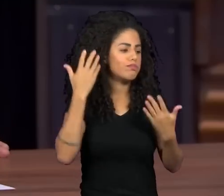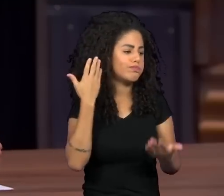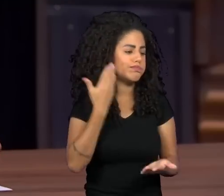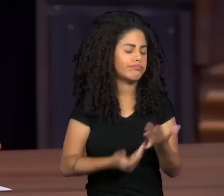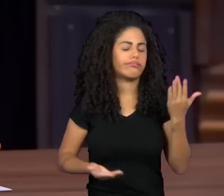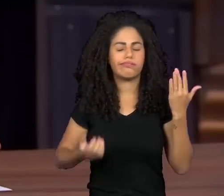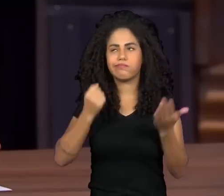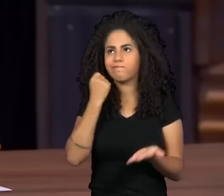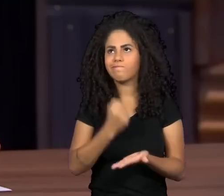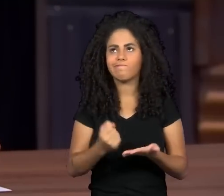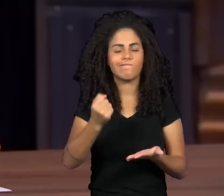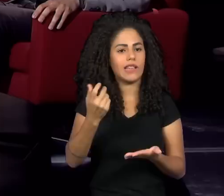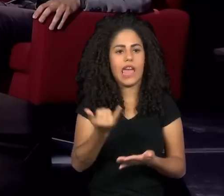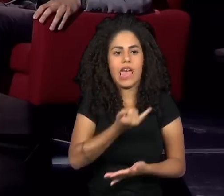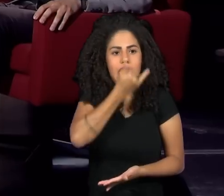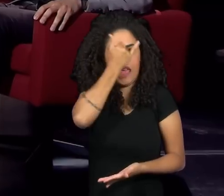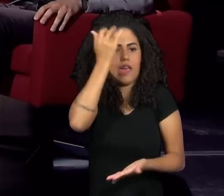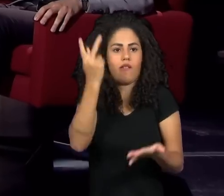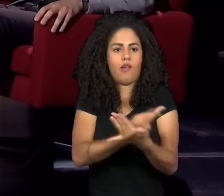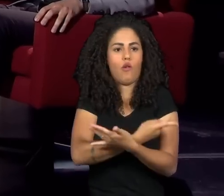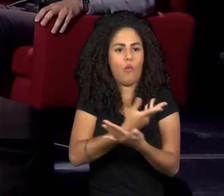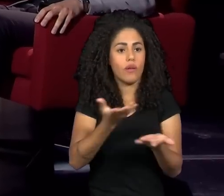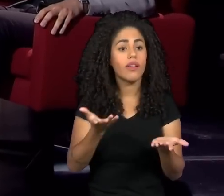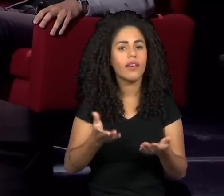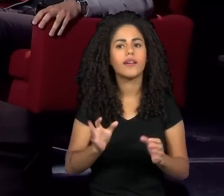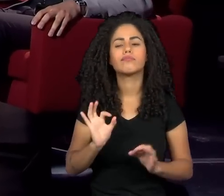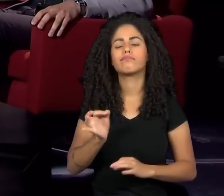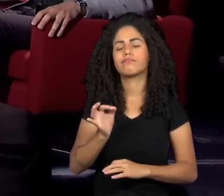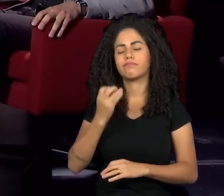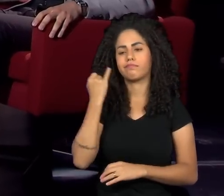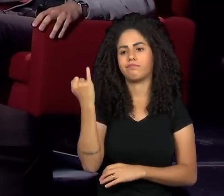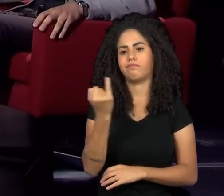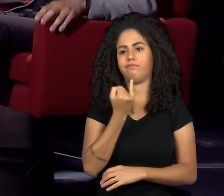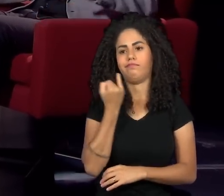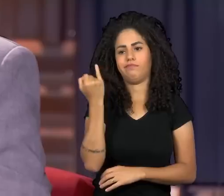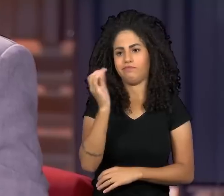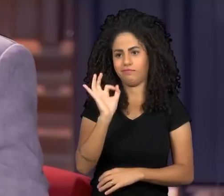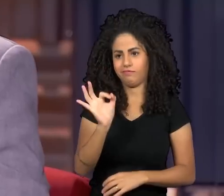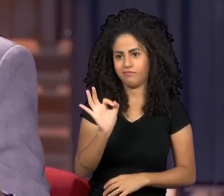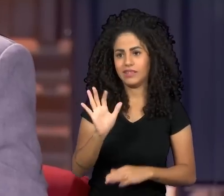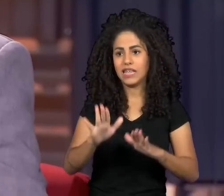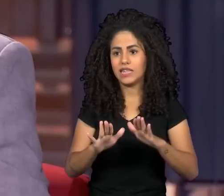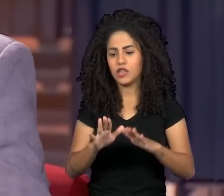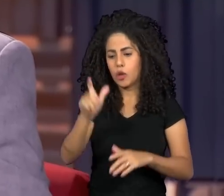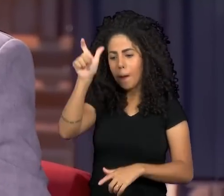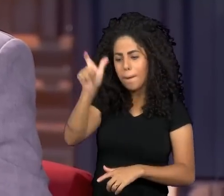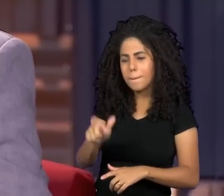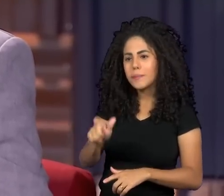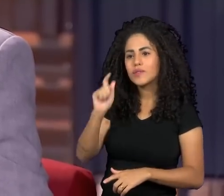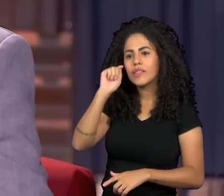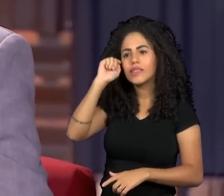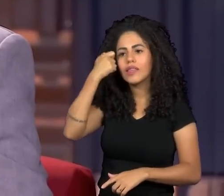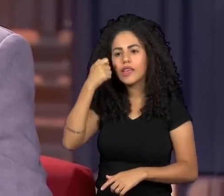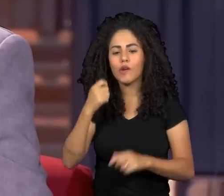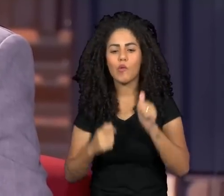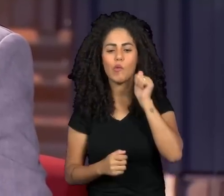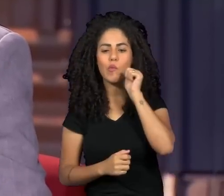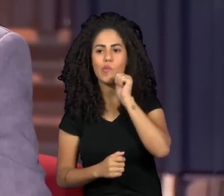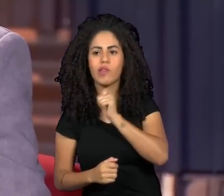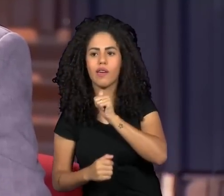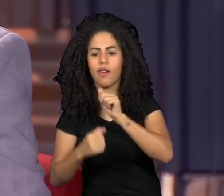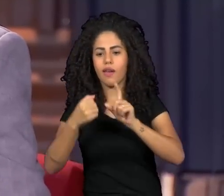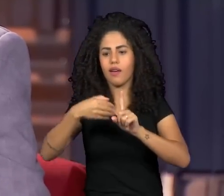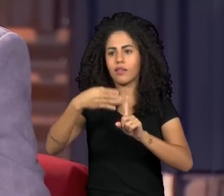o carro, não era isso. É complicado essa questão, né? Principalmente assim, pro negro, pra mulher, pro gay. É